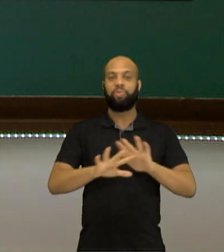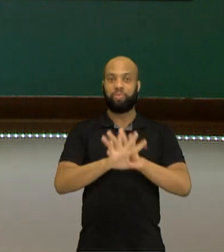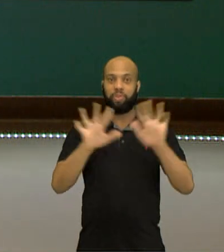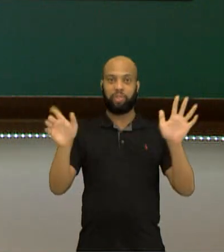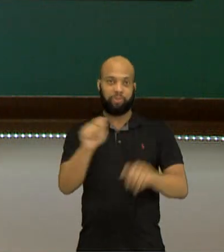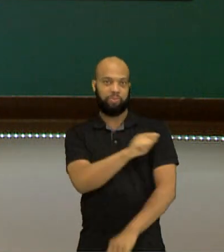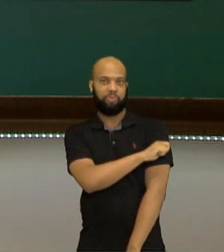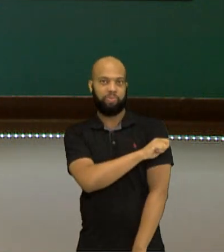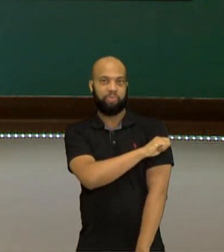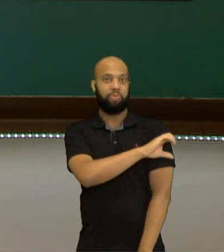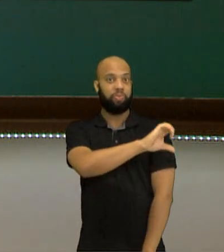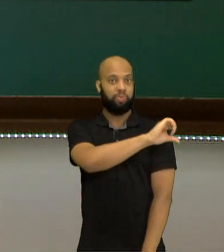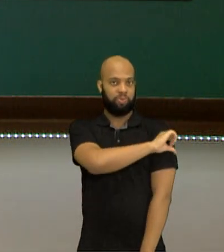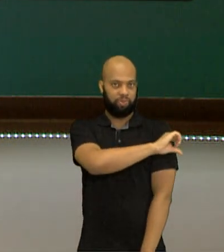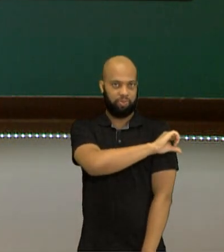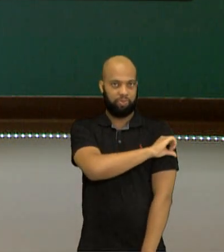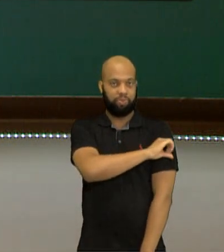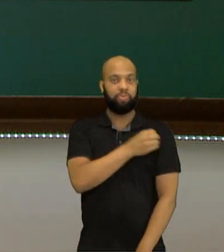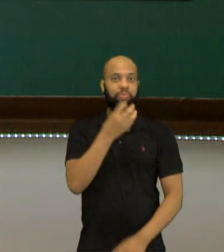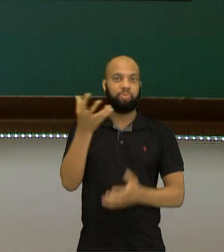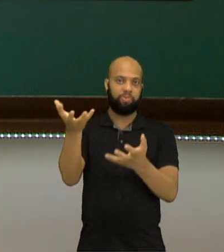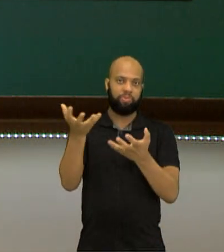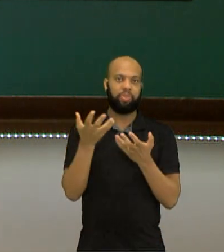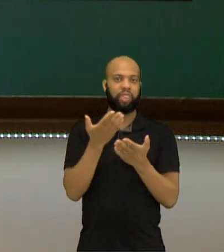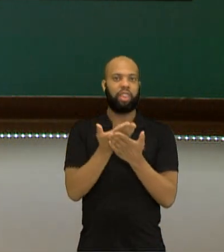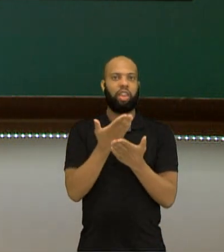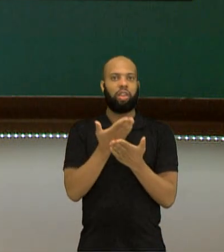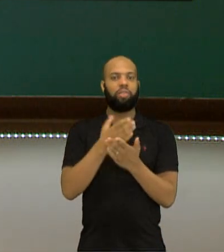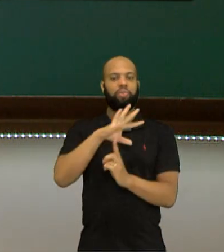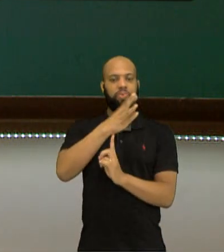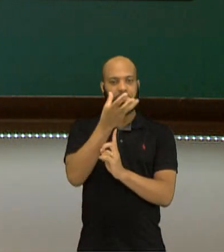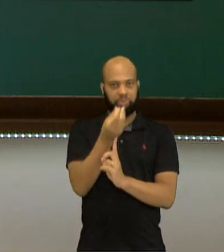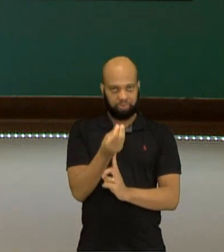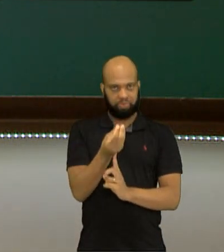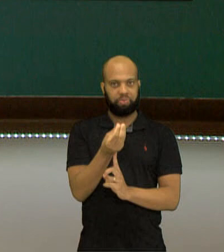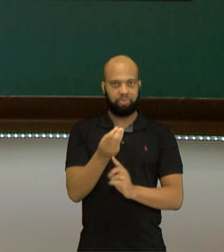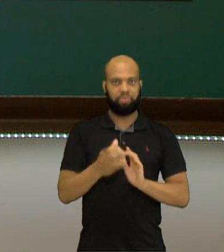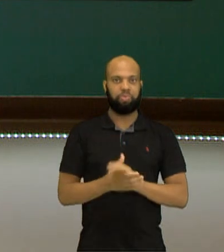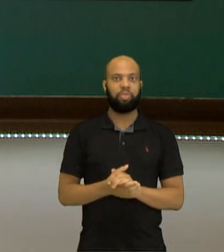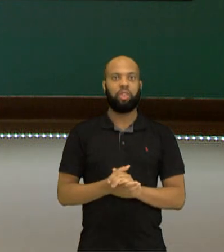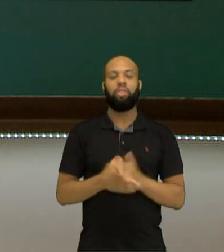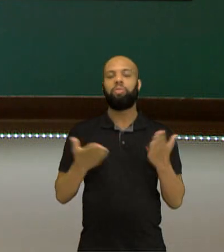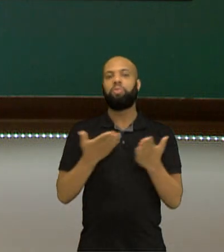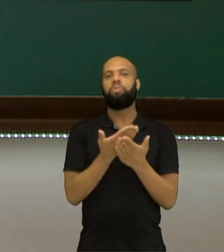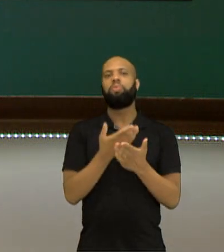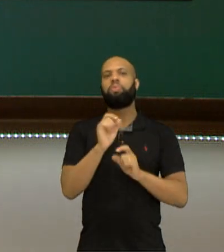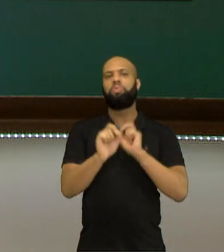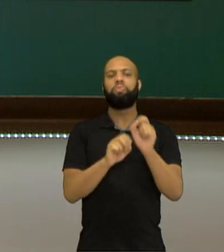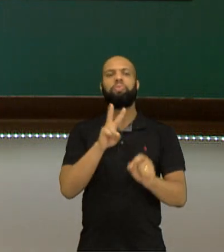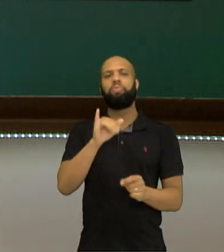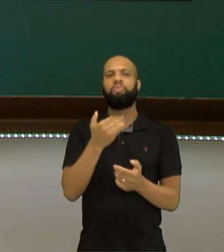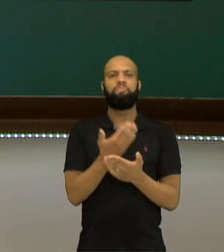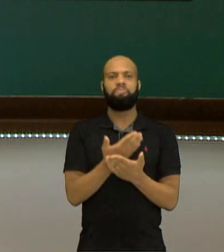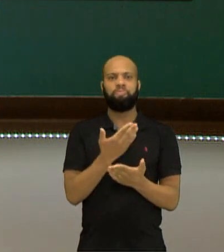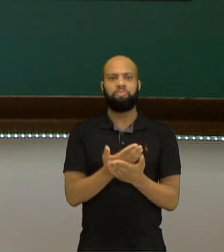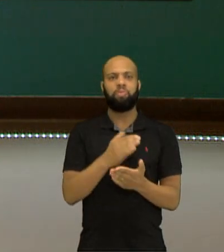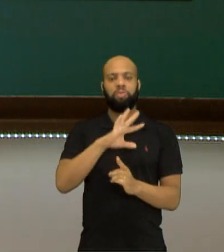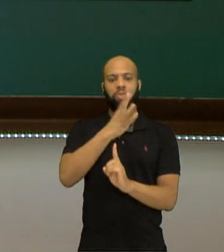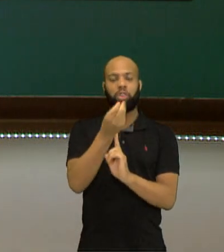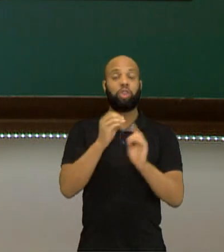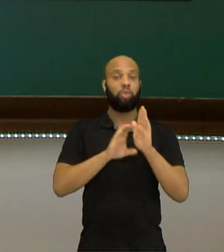Olá, estudantes do nono ano, sejam bem-vindos a mais uma aula de arte e nesta aula nós iremos falar sobre